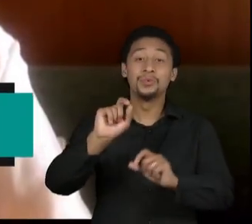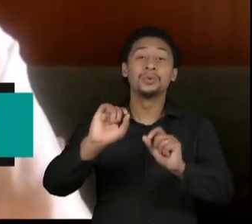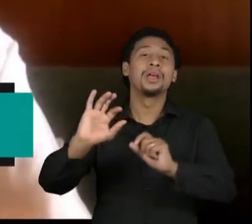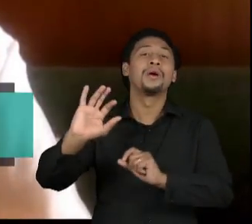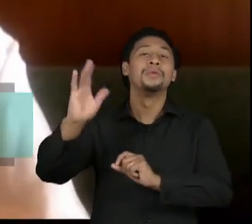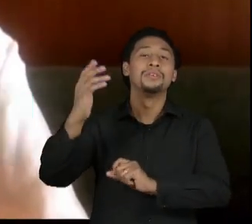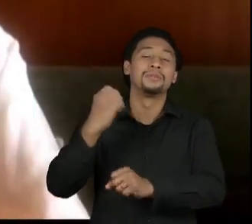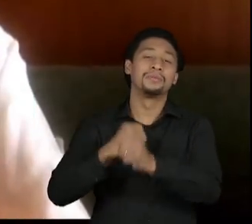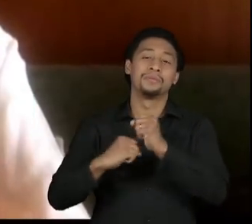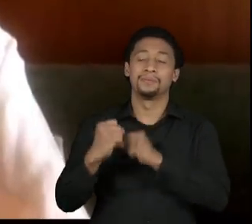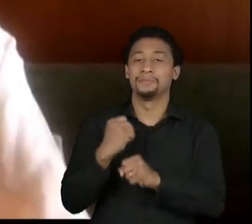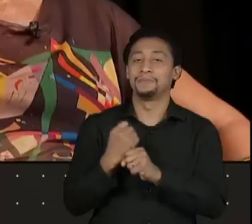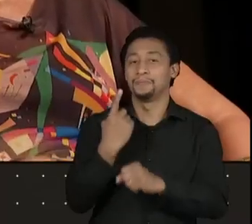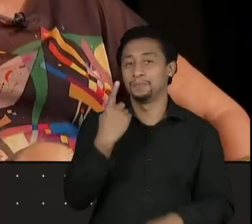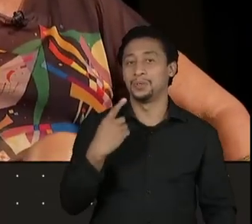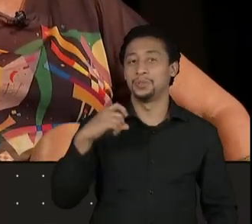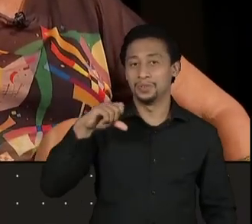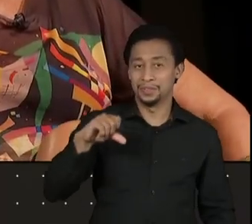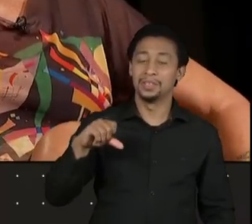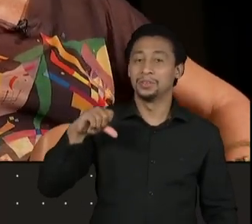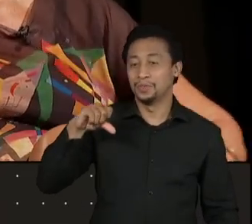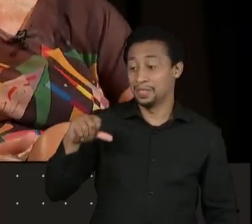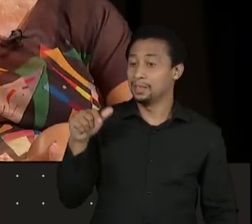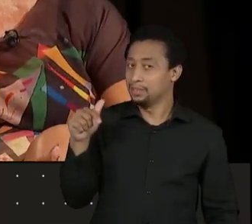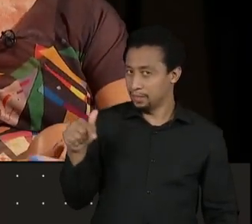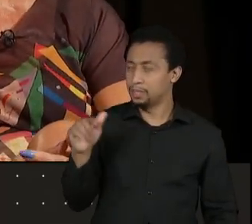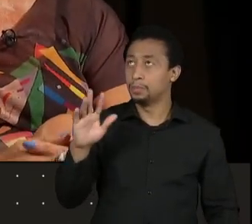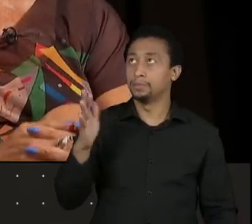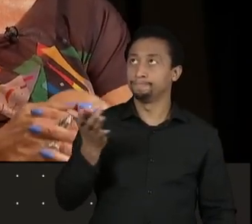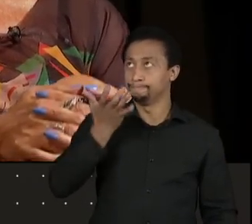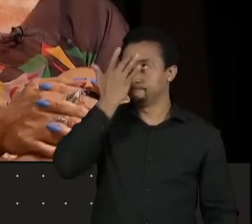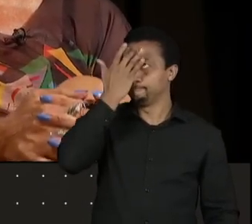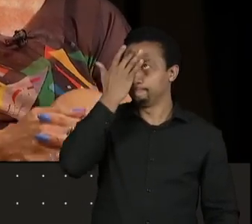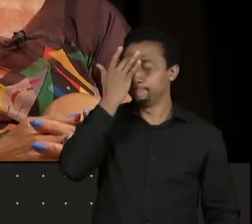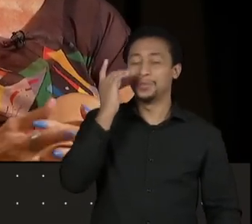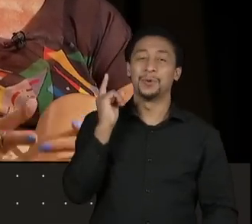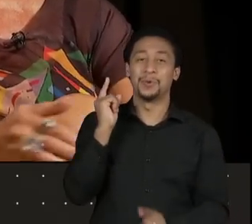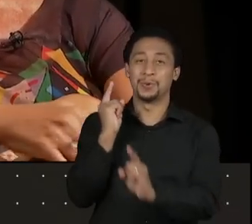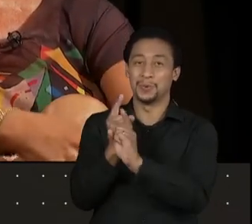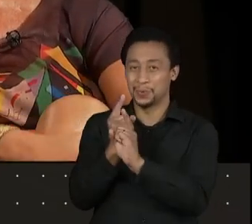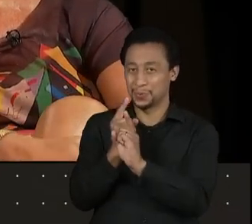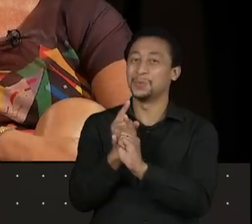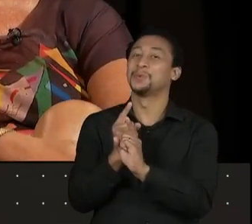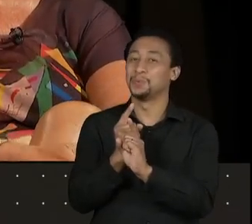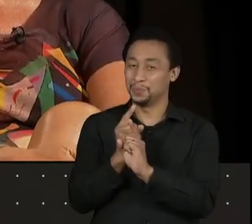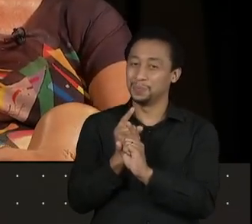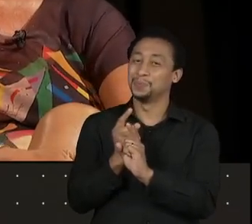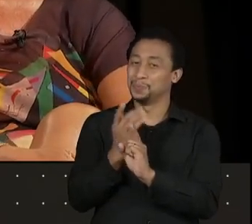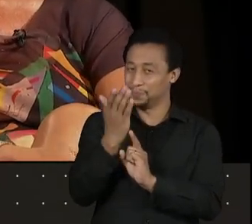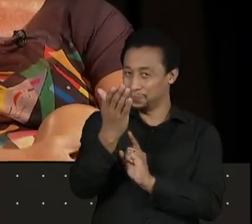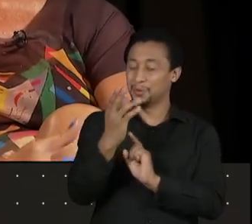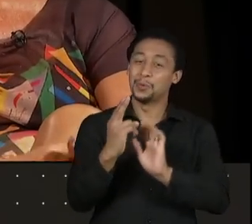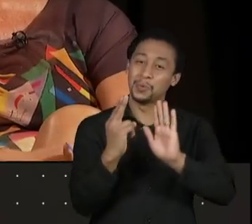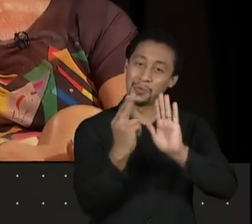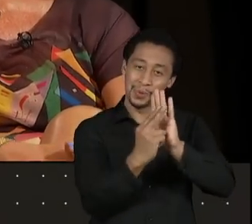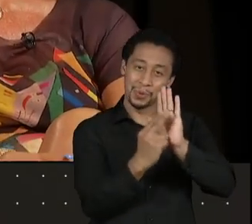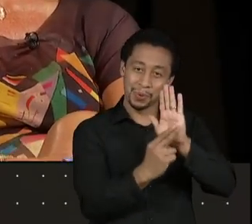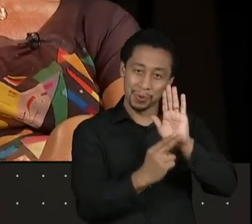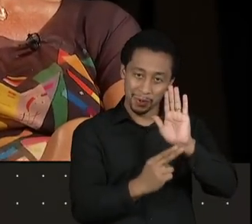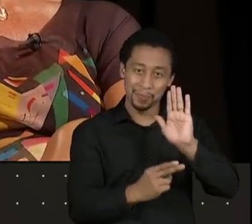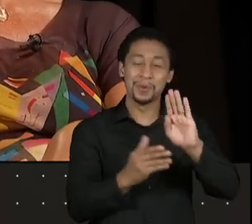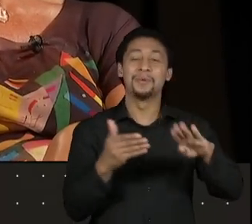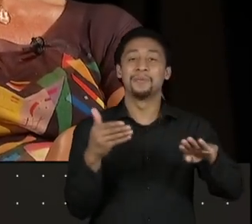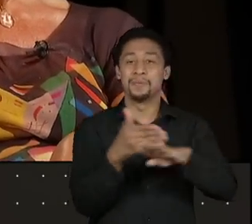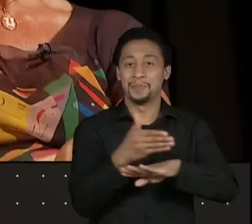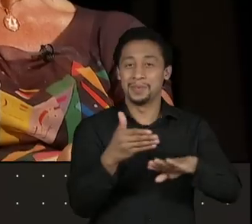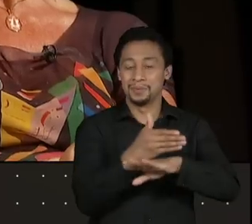mas guardo nítido na memória. Eu encontro em Montevideo o teu nome na lista dos que vão preparar-se com o curso de guerrilha